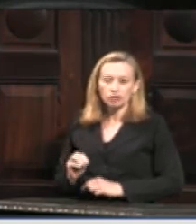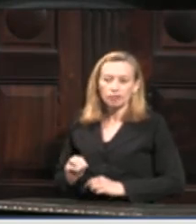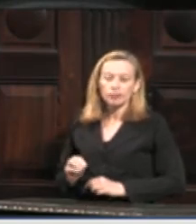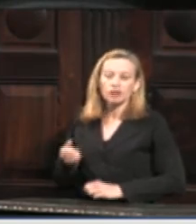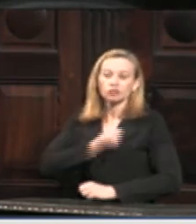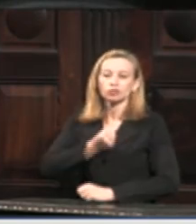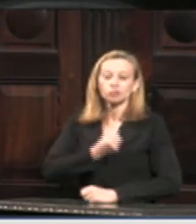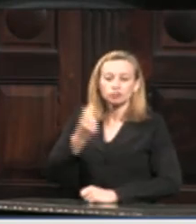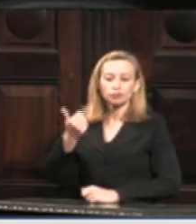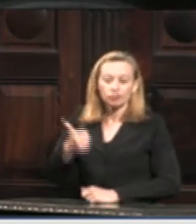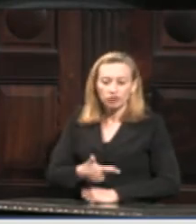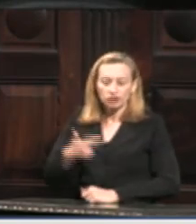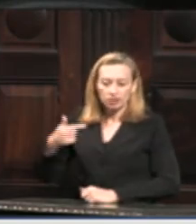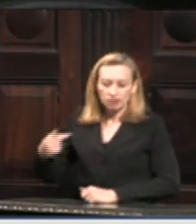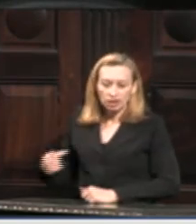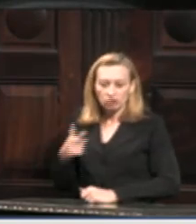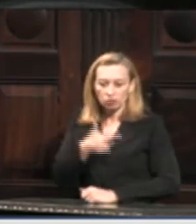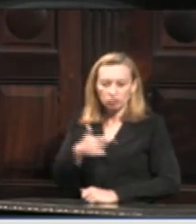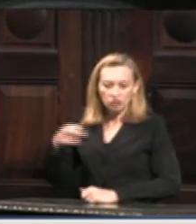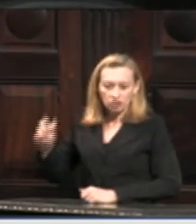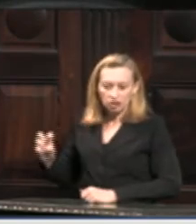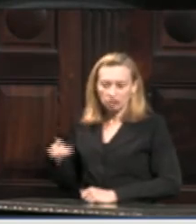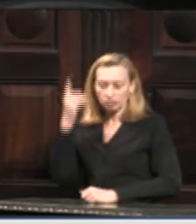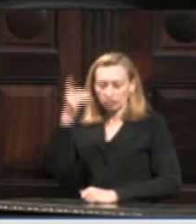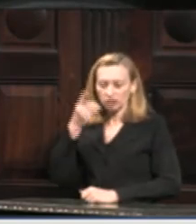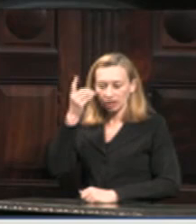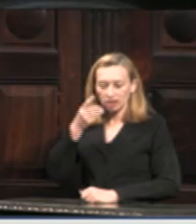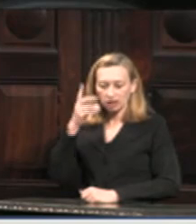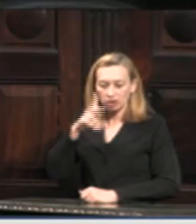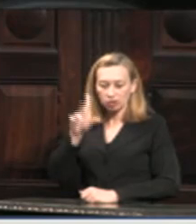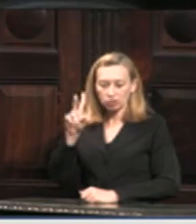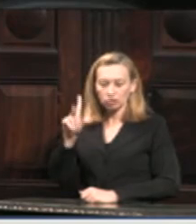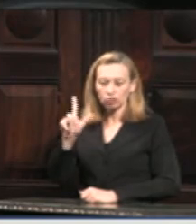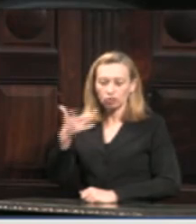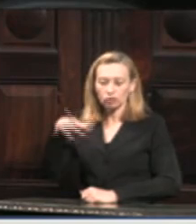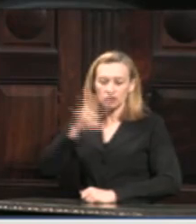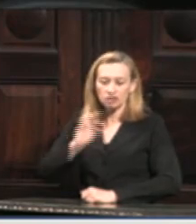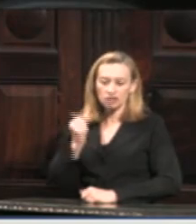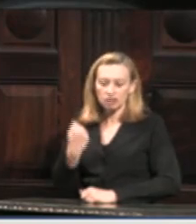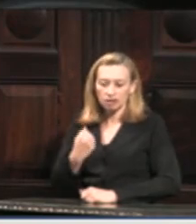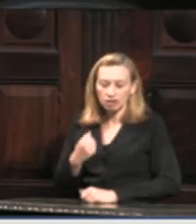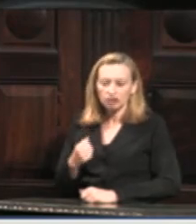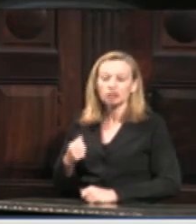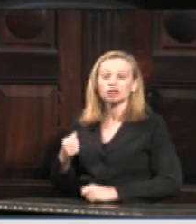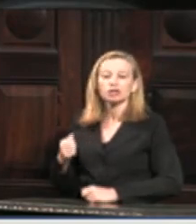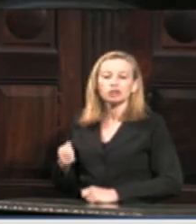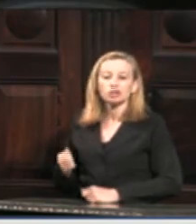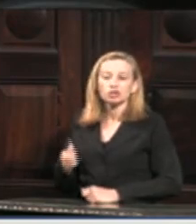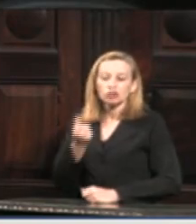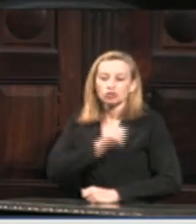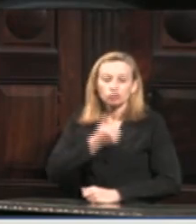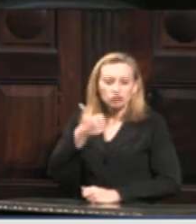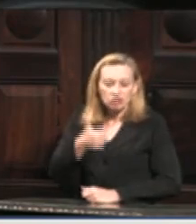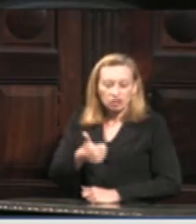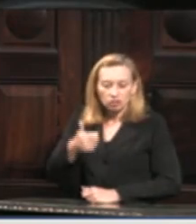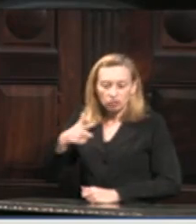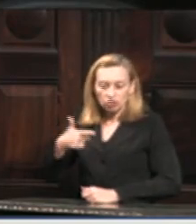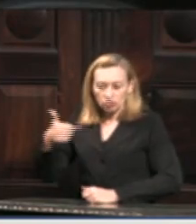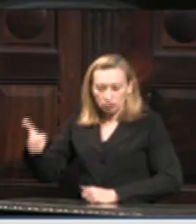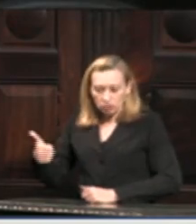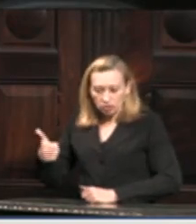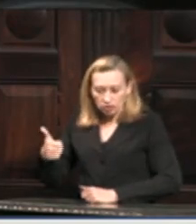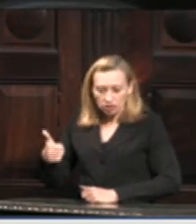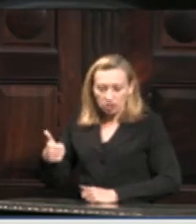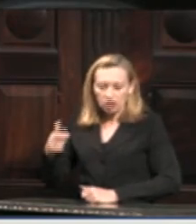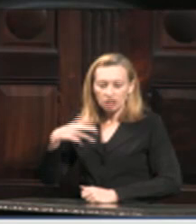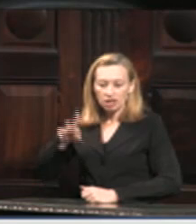número 27 de 2015, de autoria do deputado Lucinha. Indicação legislativa número 112 de 2015, de autoria do deputado